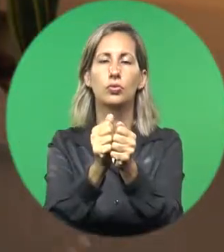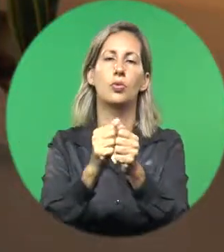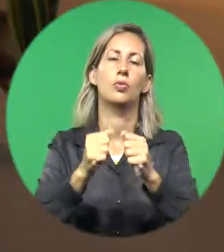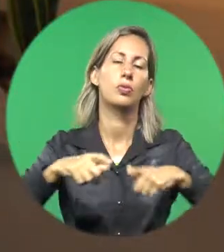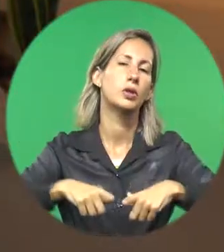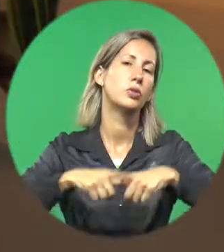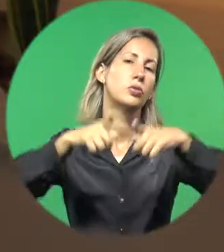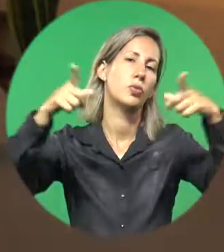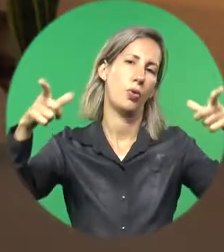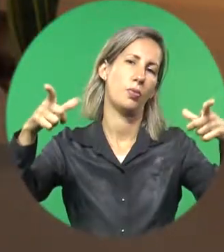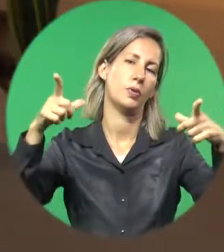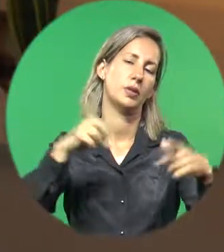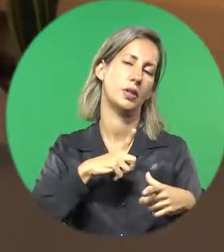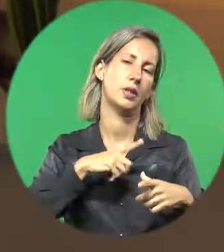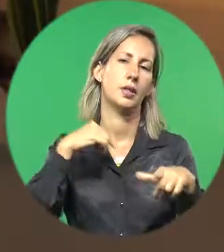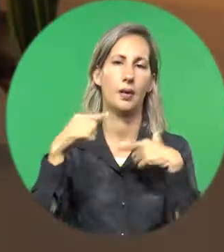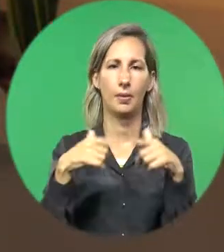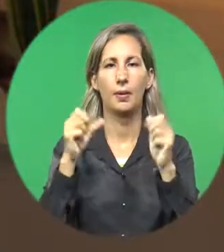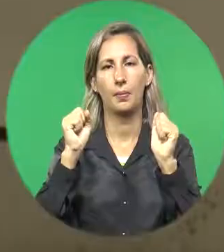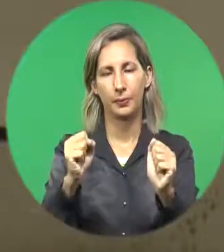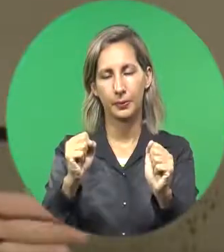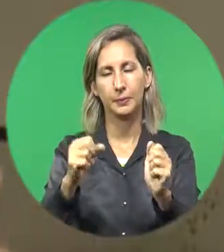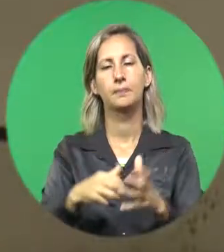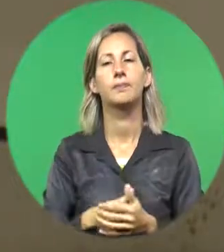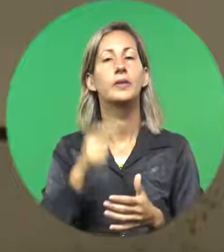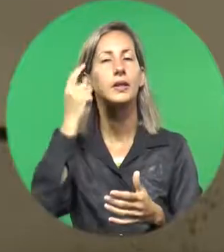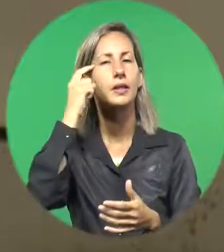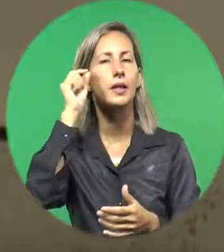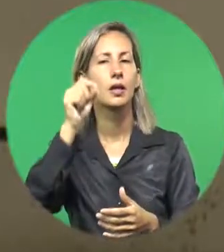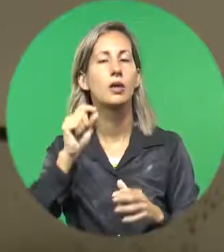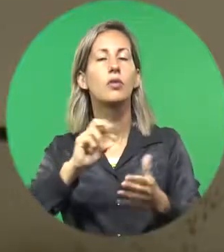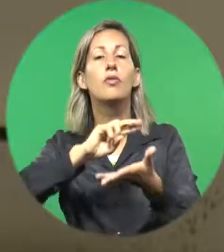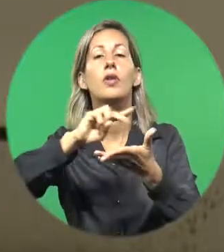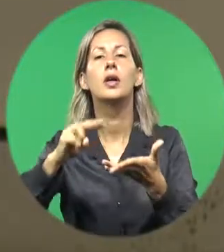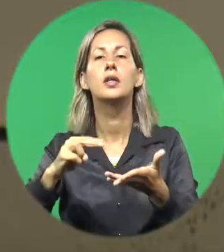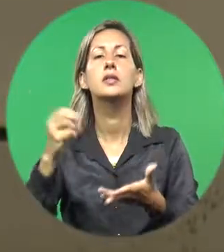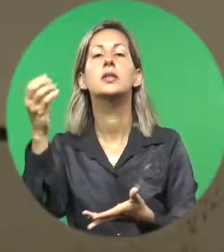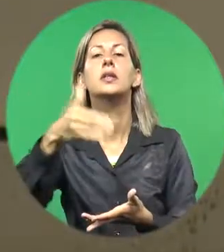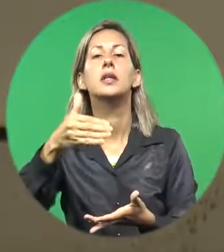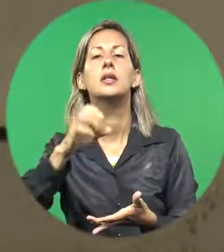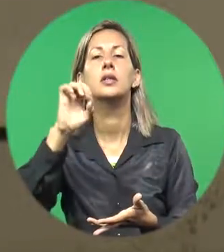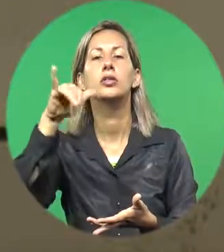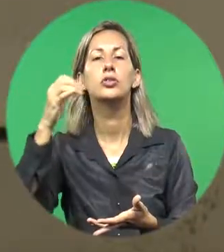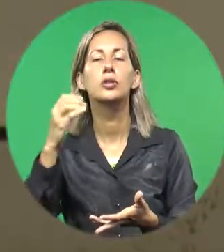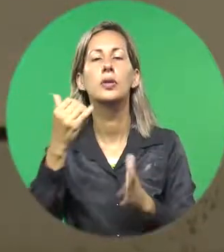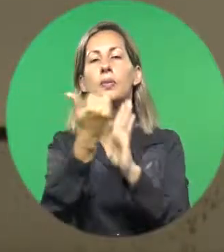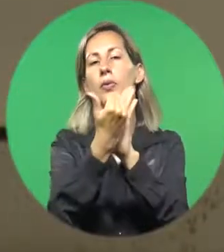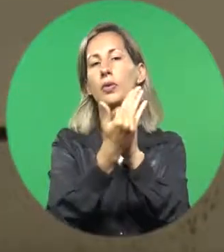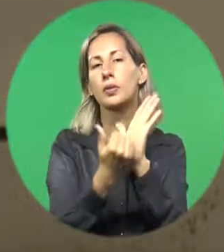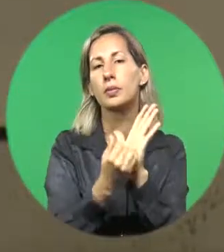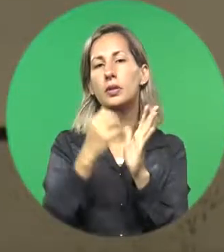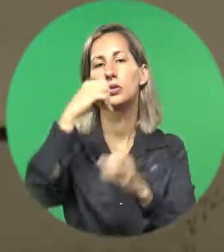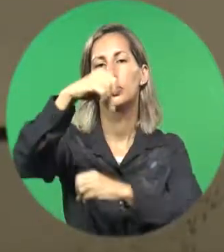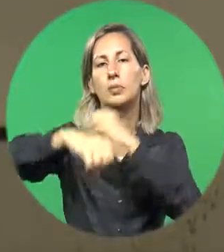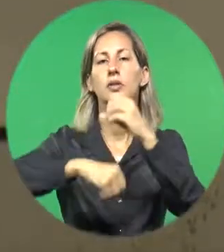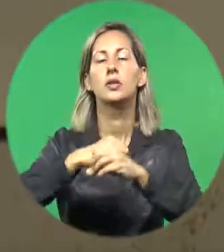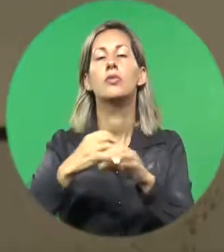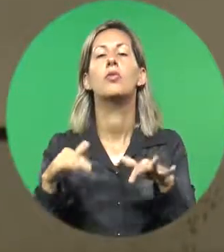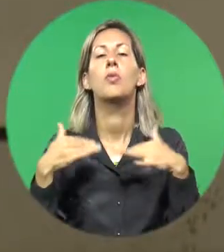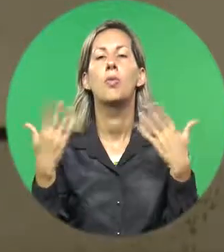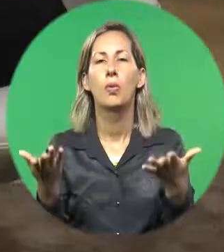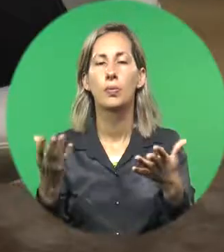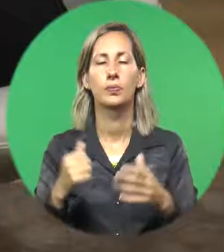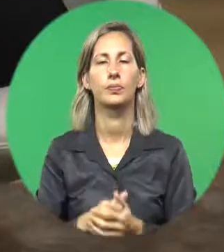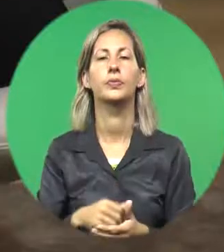ter um universo enorme para ser trabalhado. Além dessa ideia, que outras iniciativas a EJE programou para